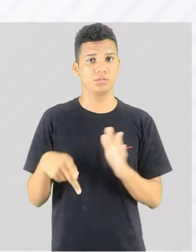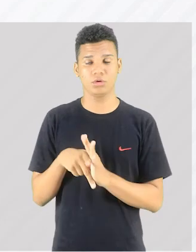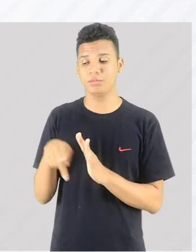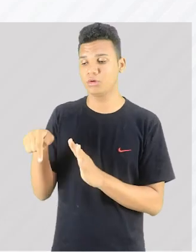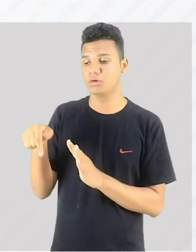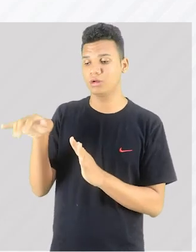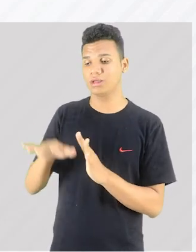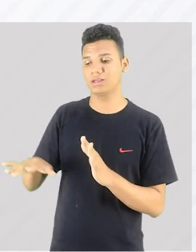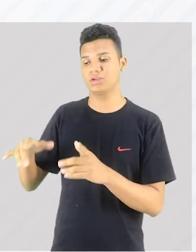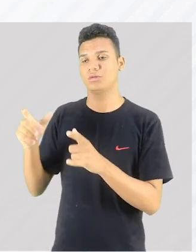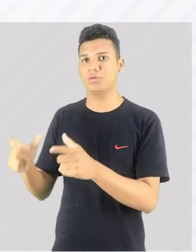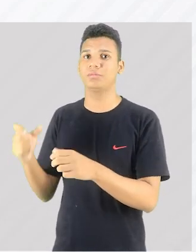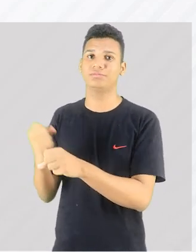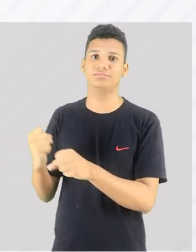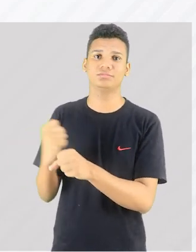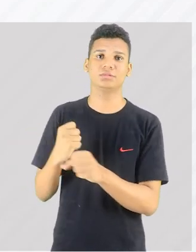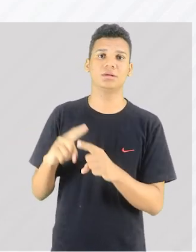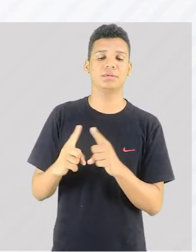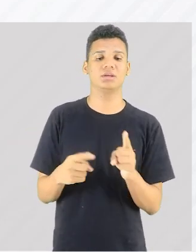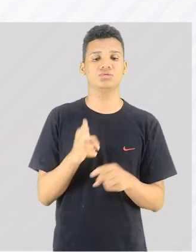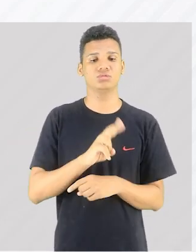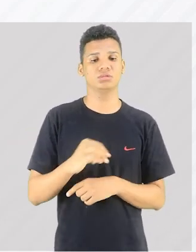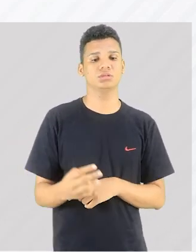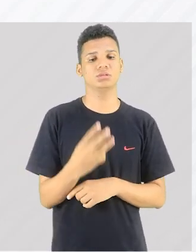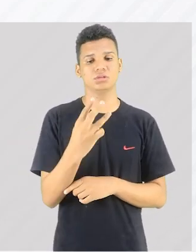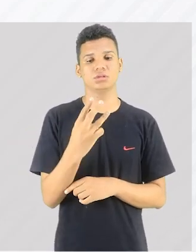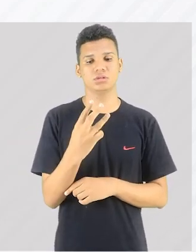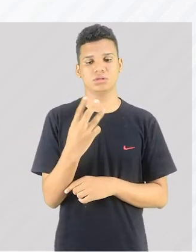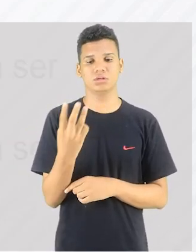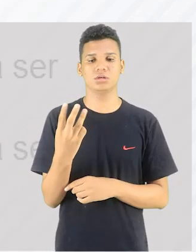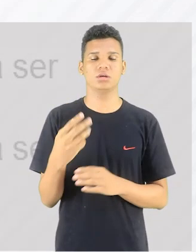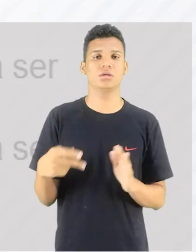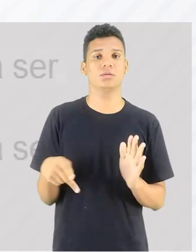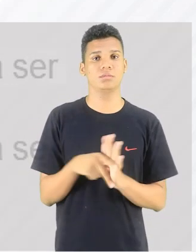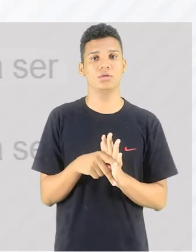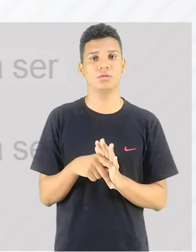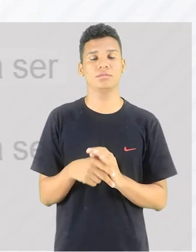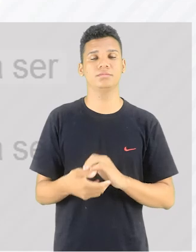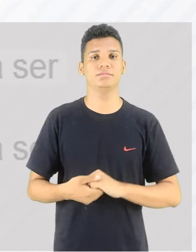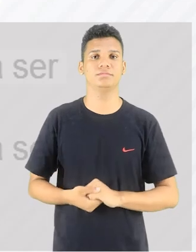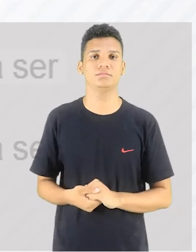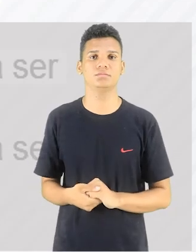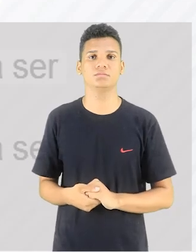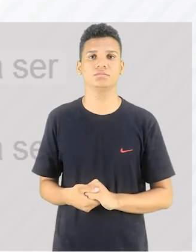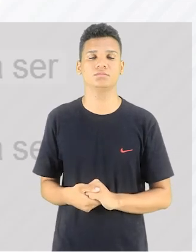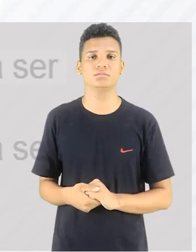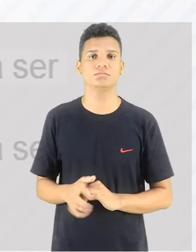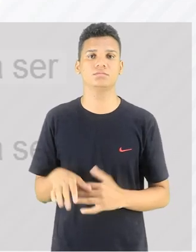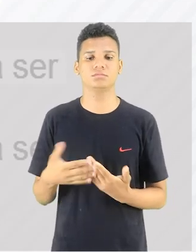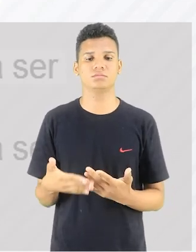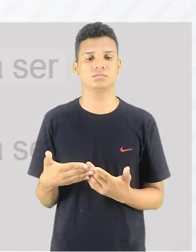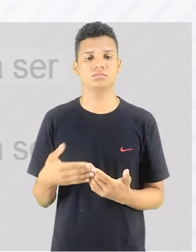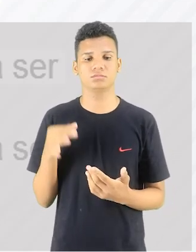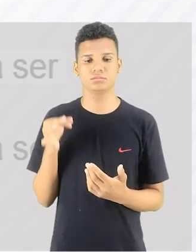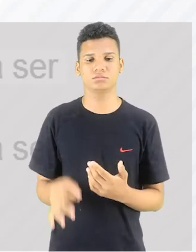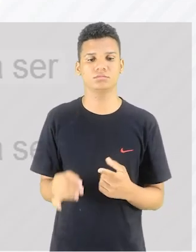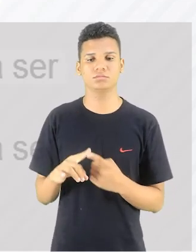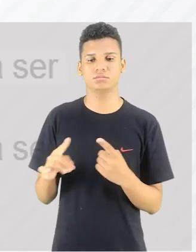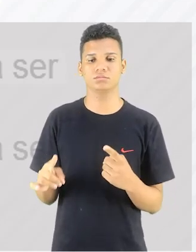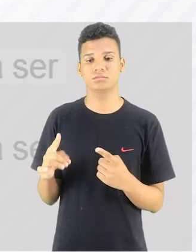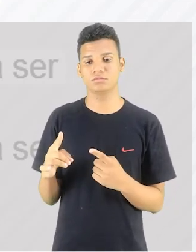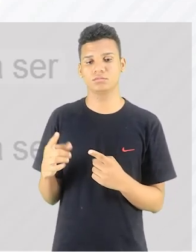ampliada use TR como aproximação para pi a conclusão correta é que o Síndico